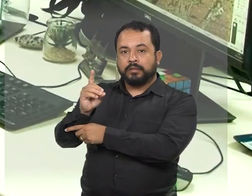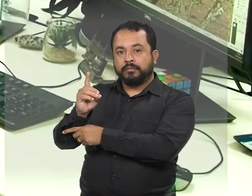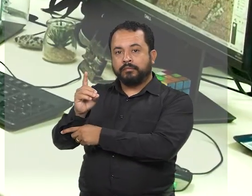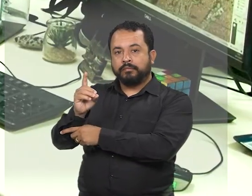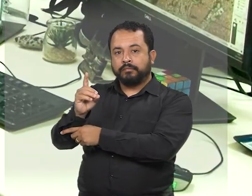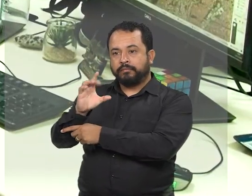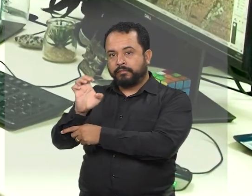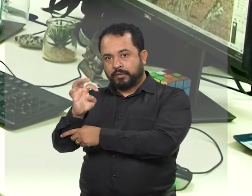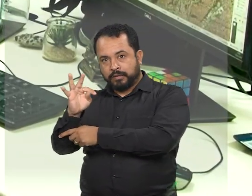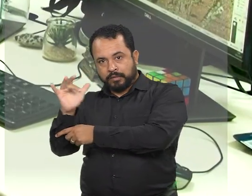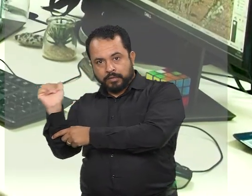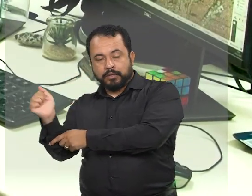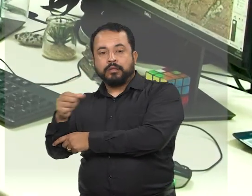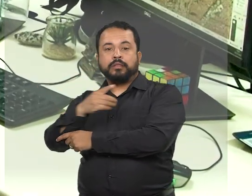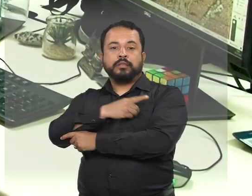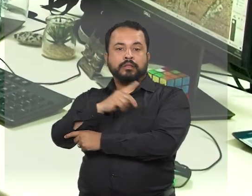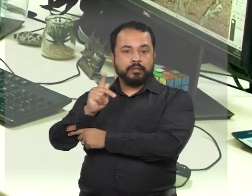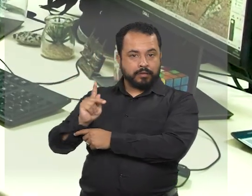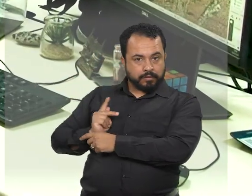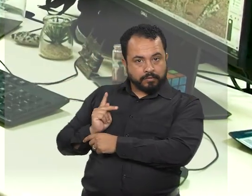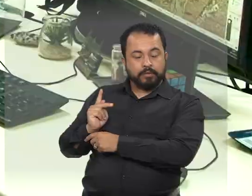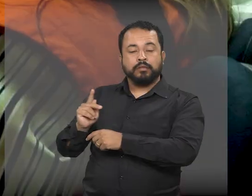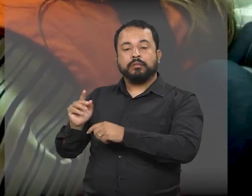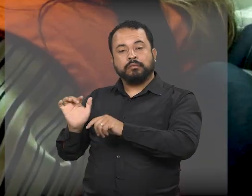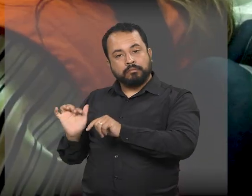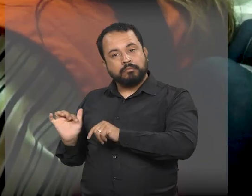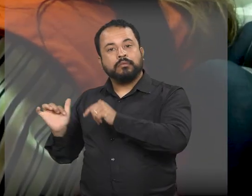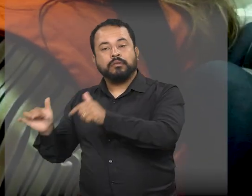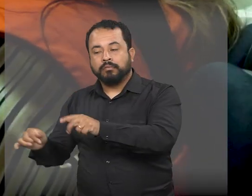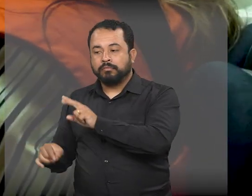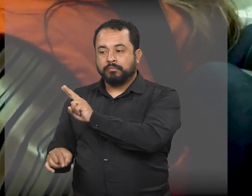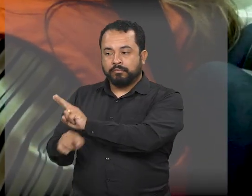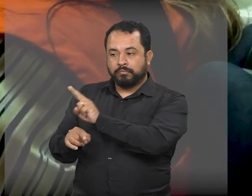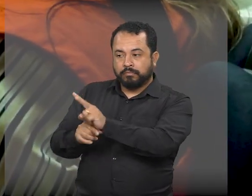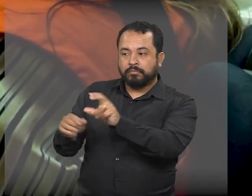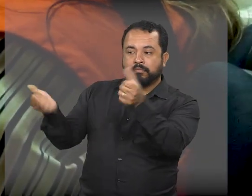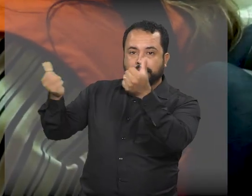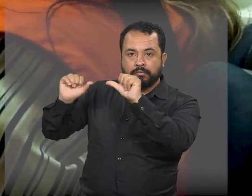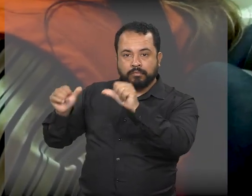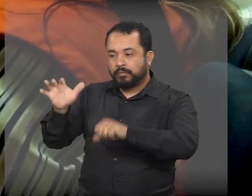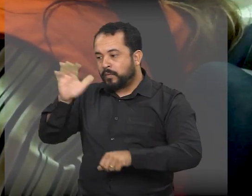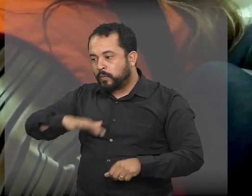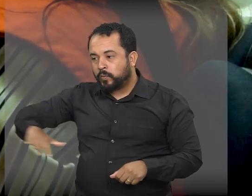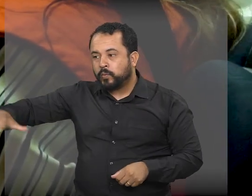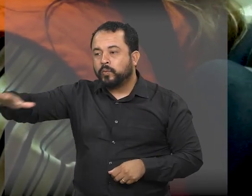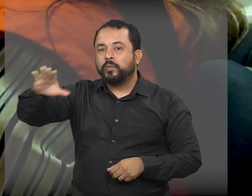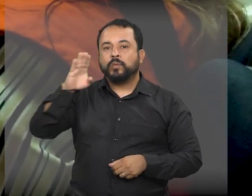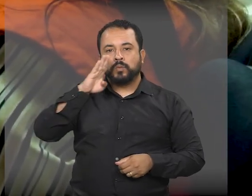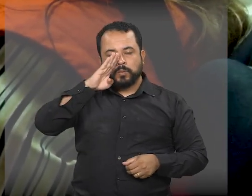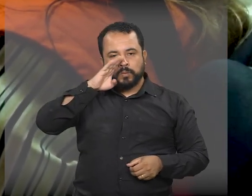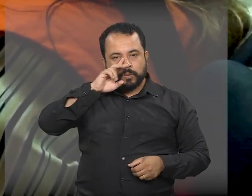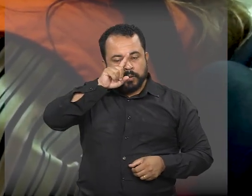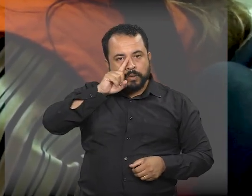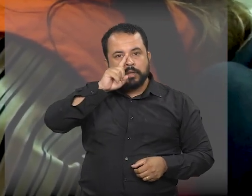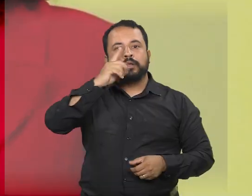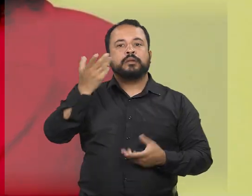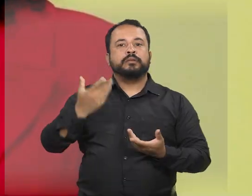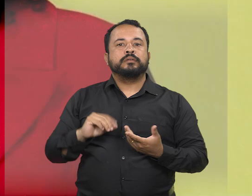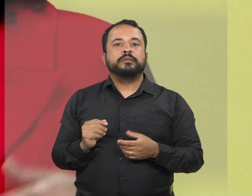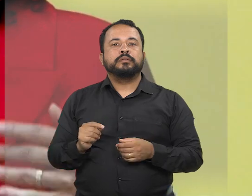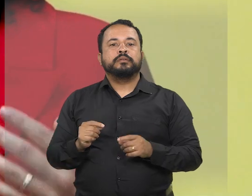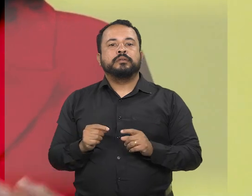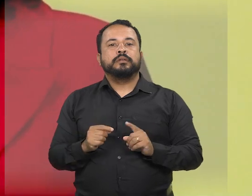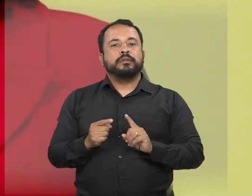Públicos Federal e Estadual e a Defensoria Pública da União monitoraram sem interrupção toda a área de risco.